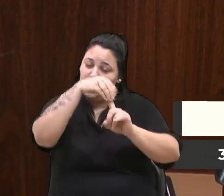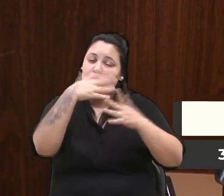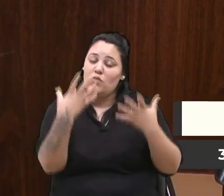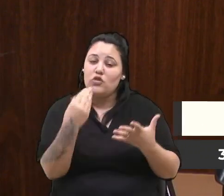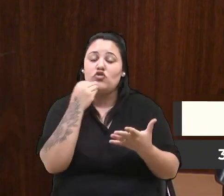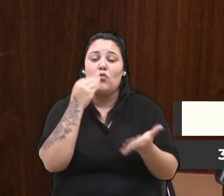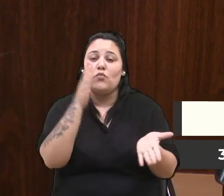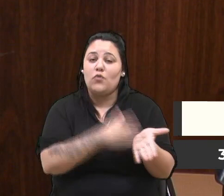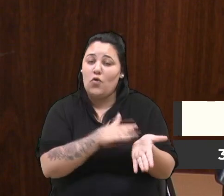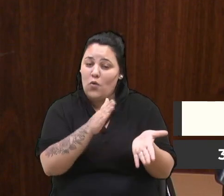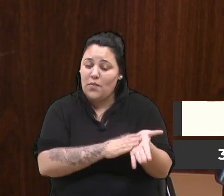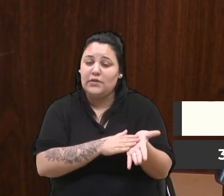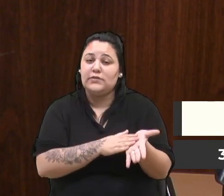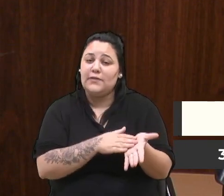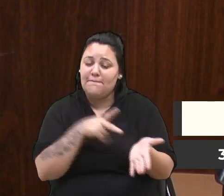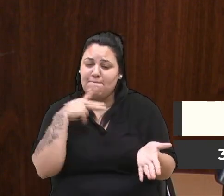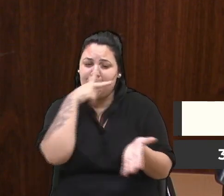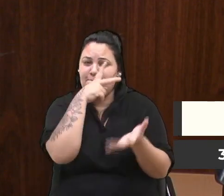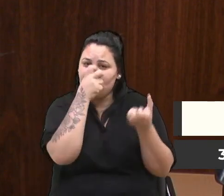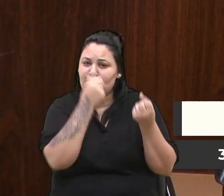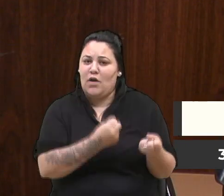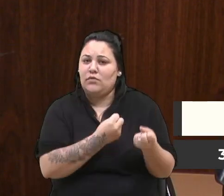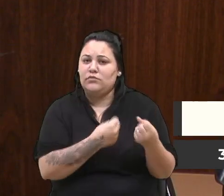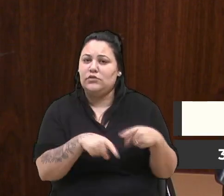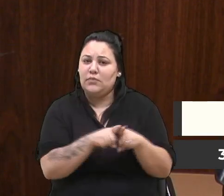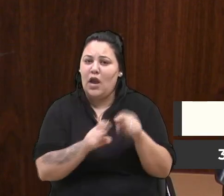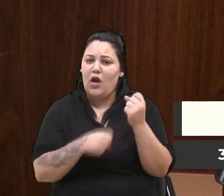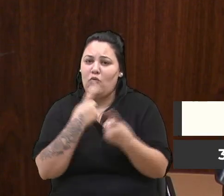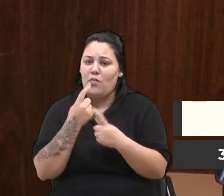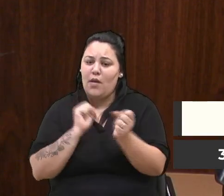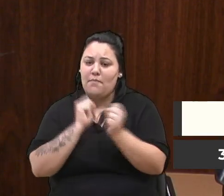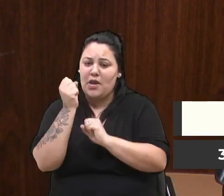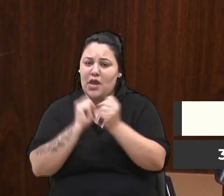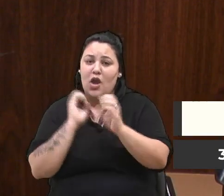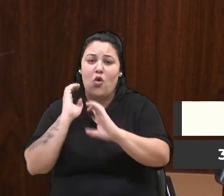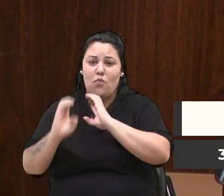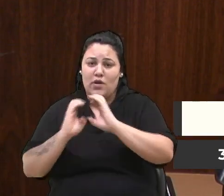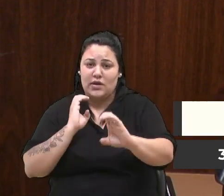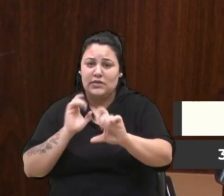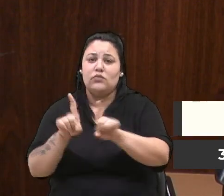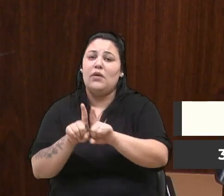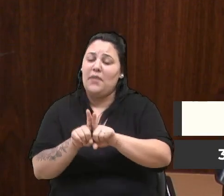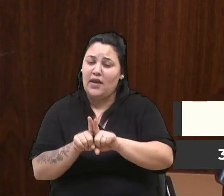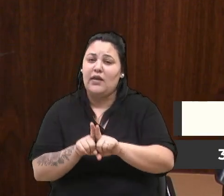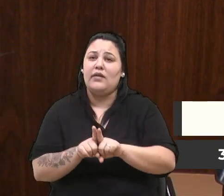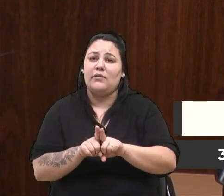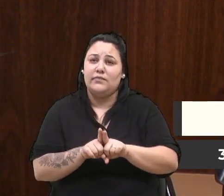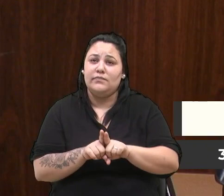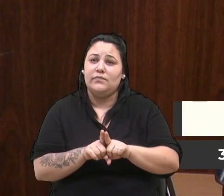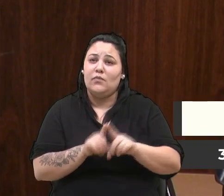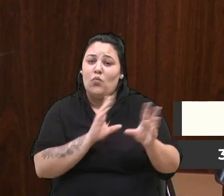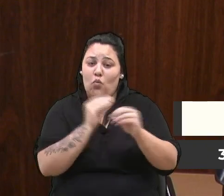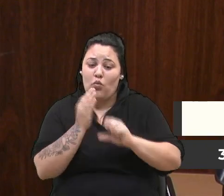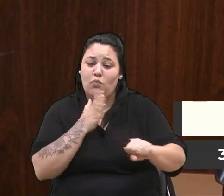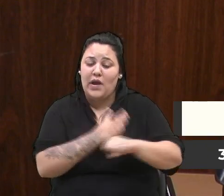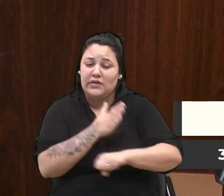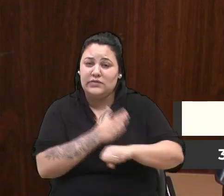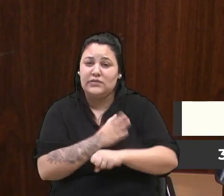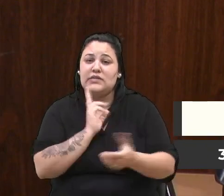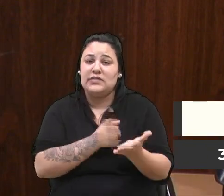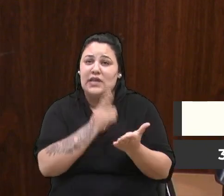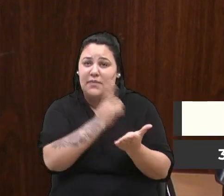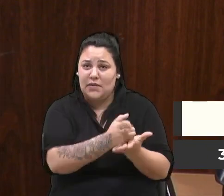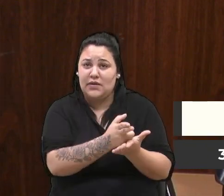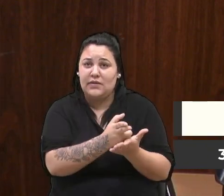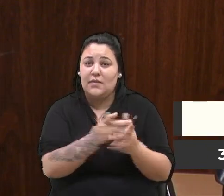né, pelas cobranças mais efetivas, a algumas empresas de telecomunicações que são muito participativa sempre nos mutirões,